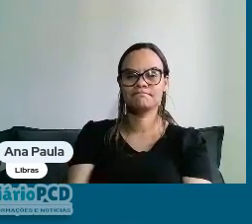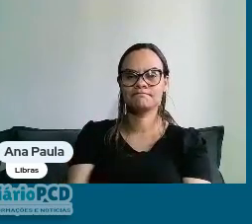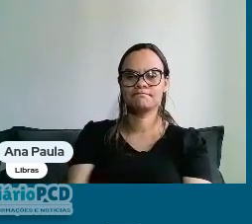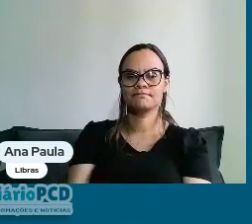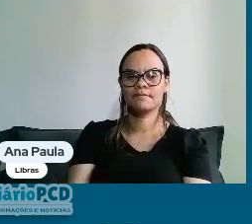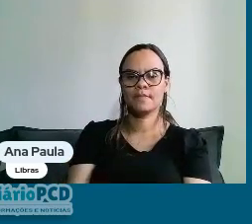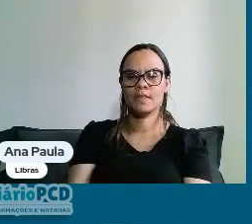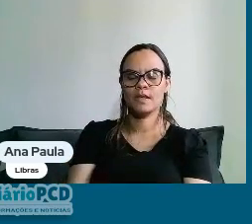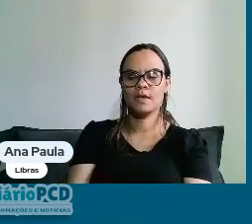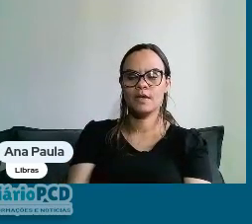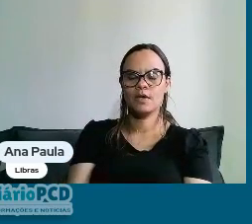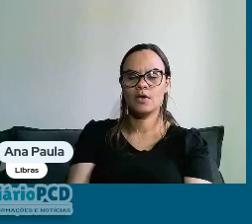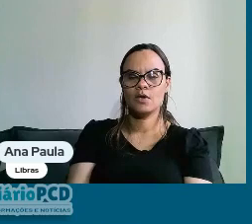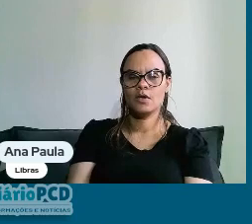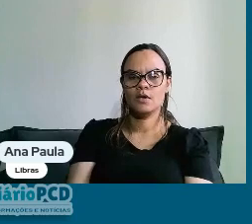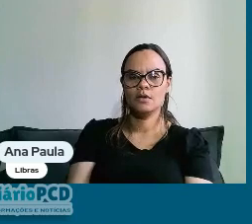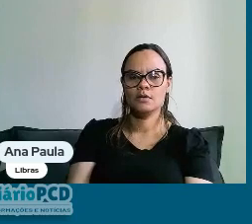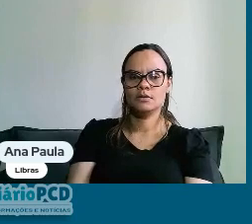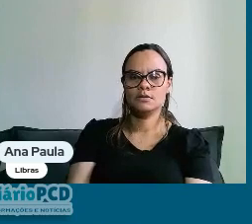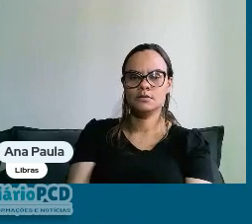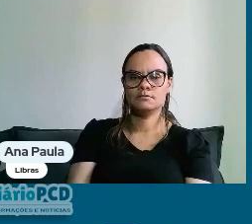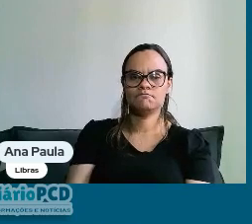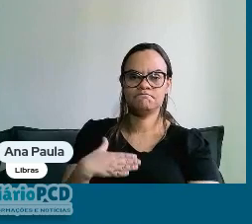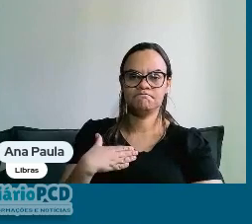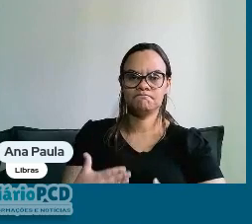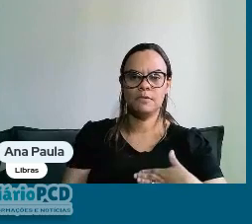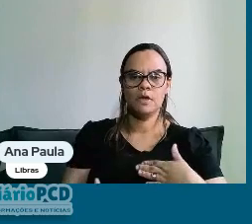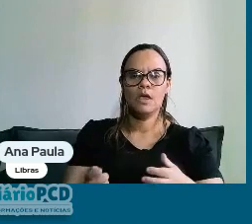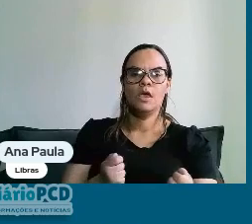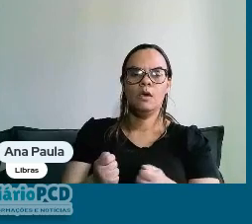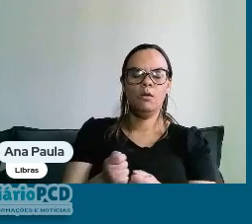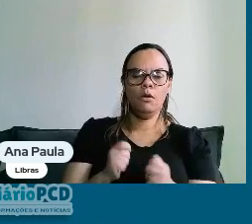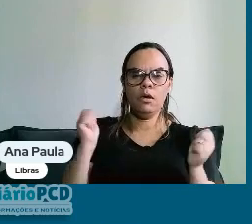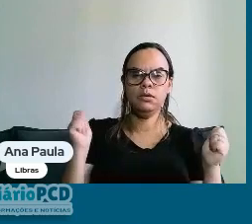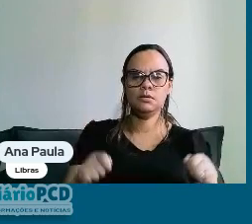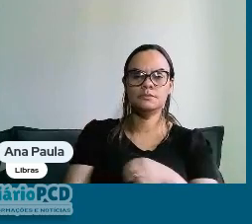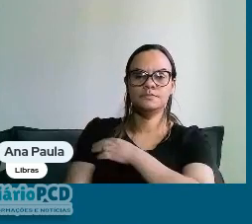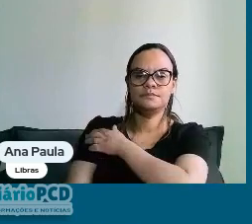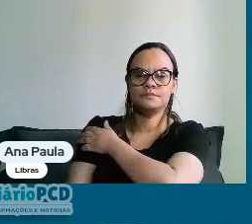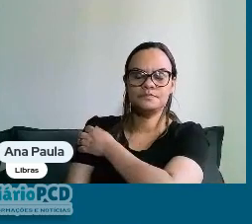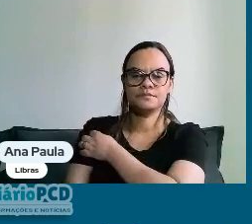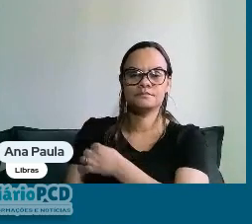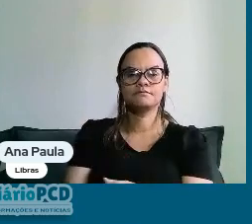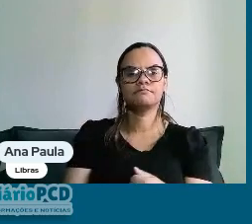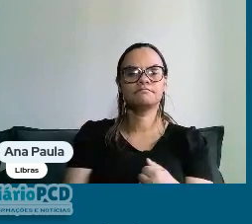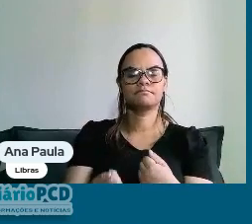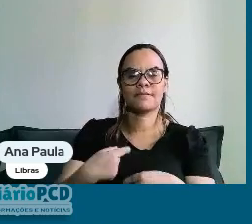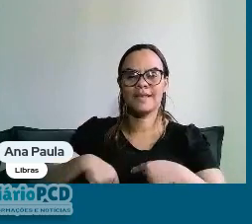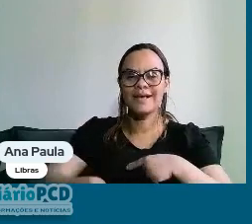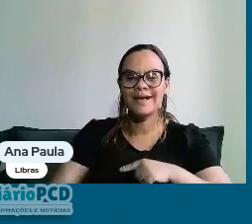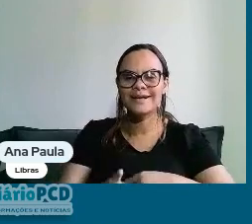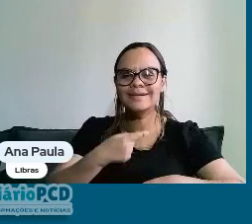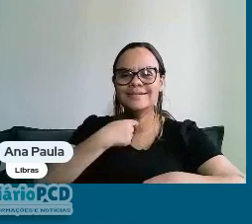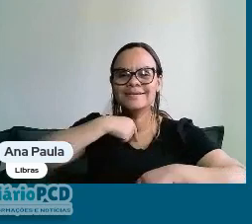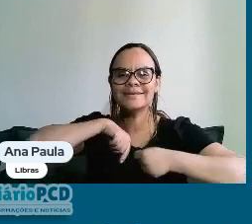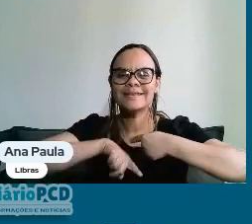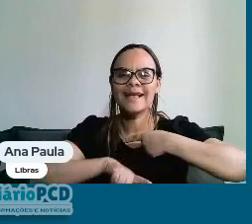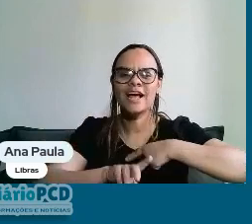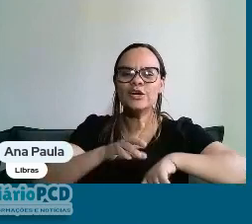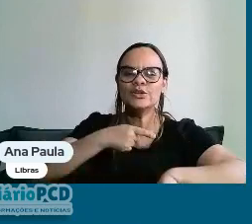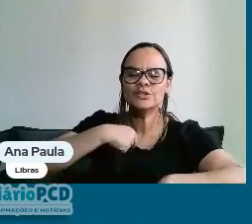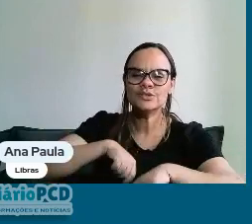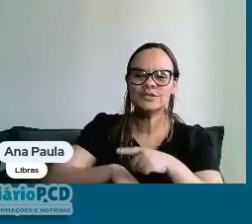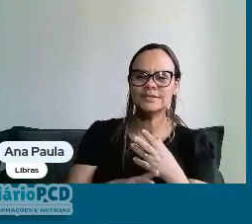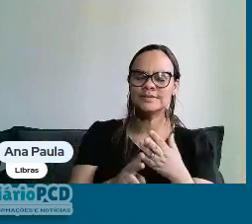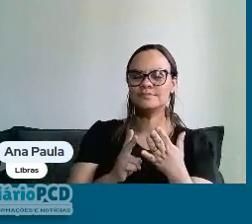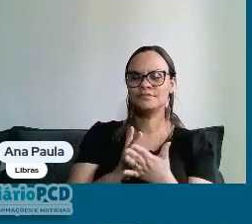para poder manter a homeostase do organismo, para manter a condição clínica dele, a gente tem que fazer diálise para ele. Aí eu não sei exatamente qual é